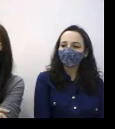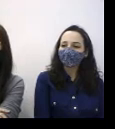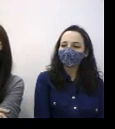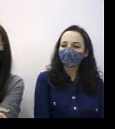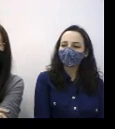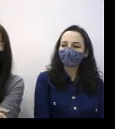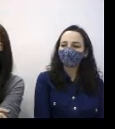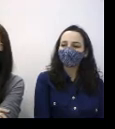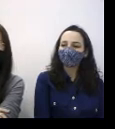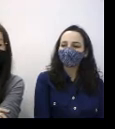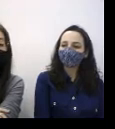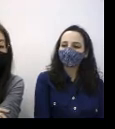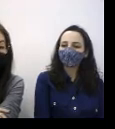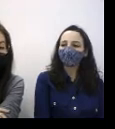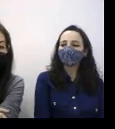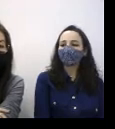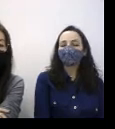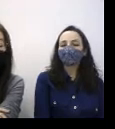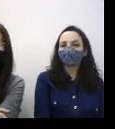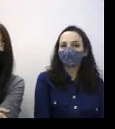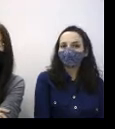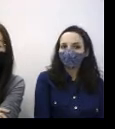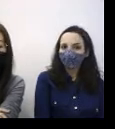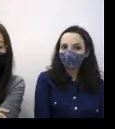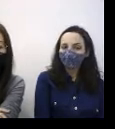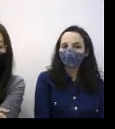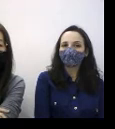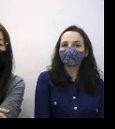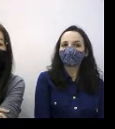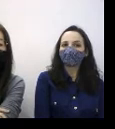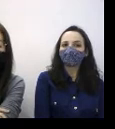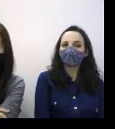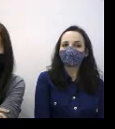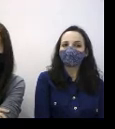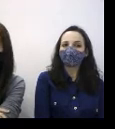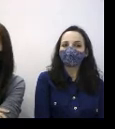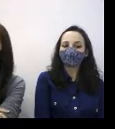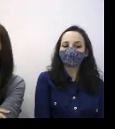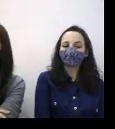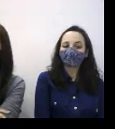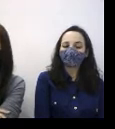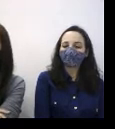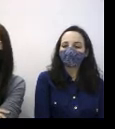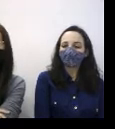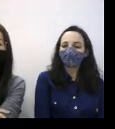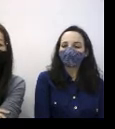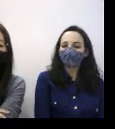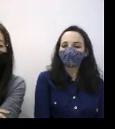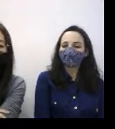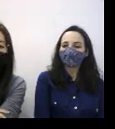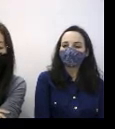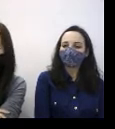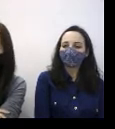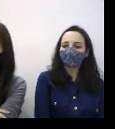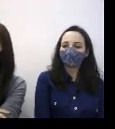mais conhecidas são assertividade, cooperação, empatia, iniciar conversas